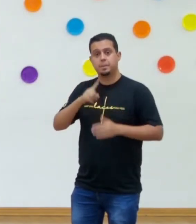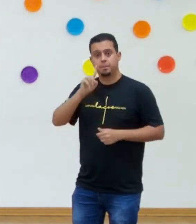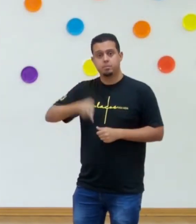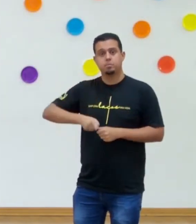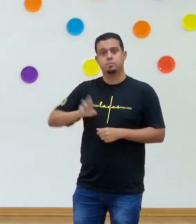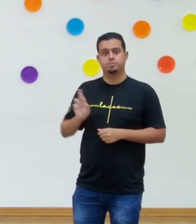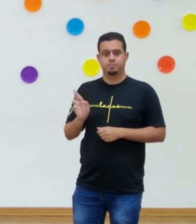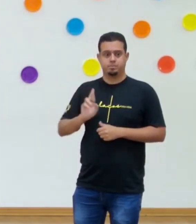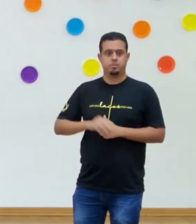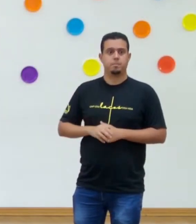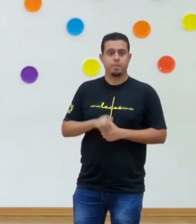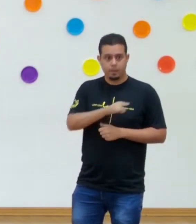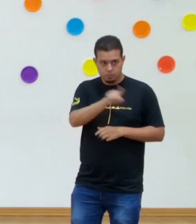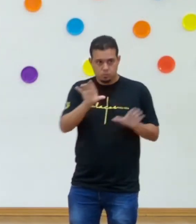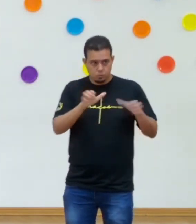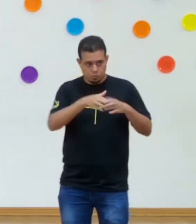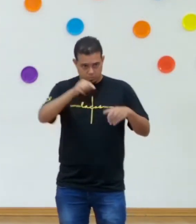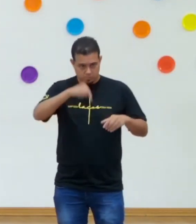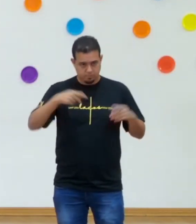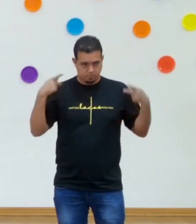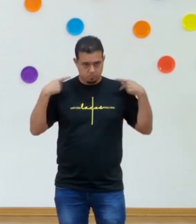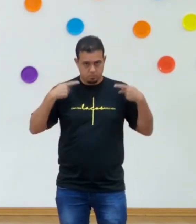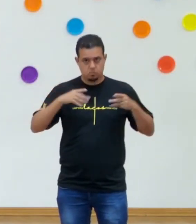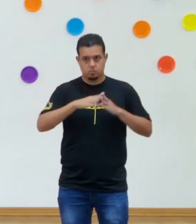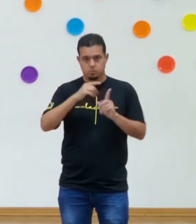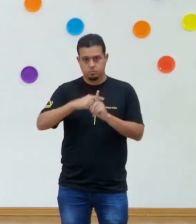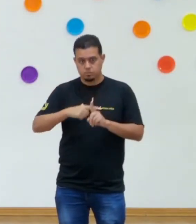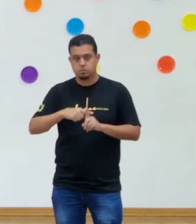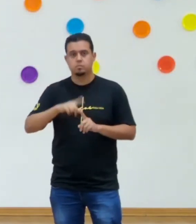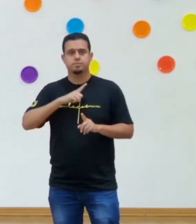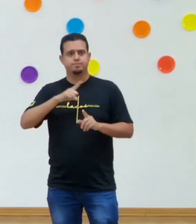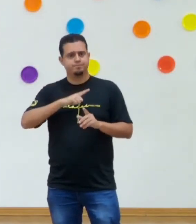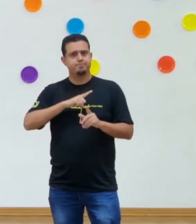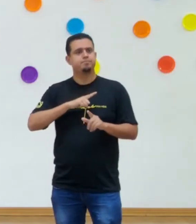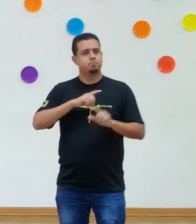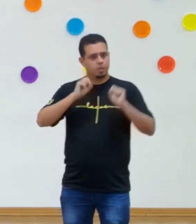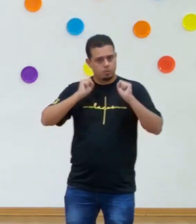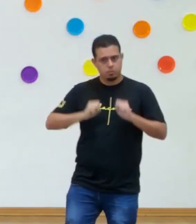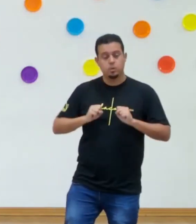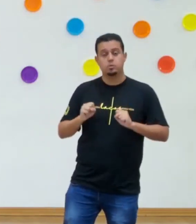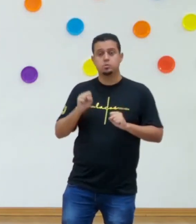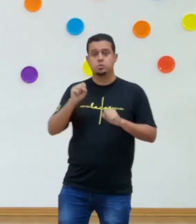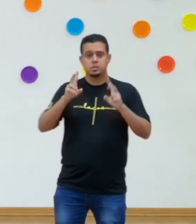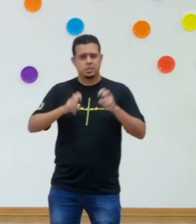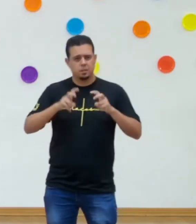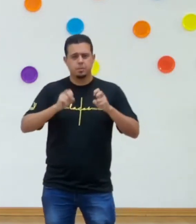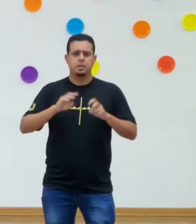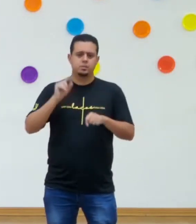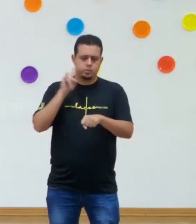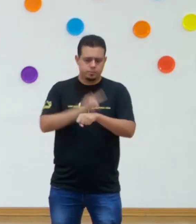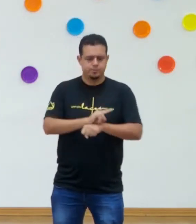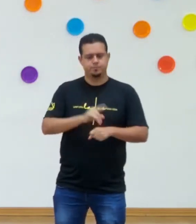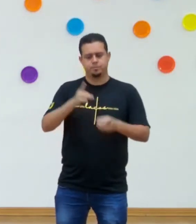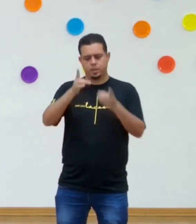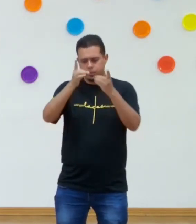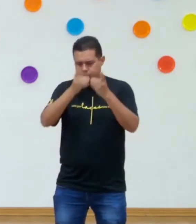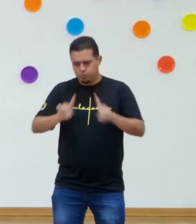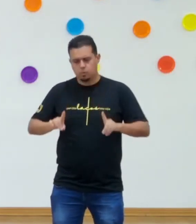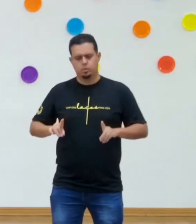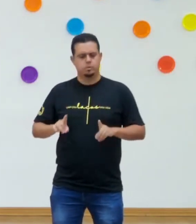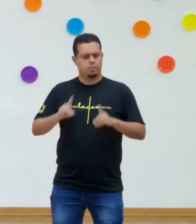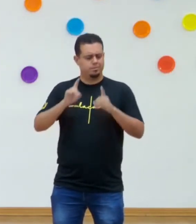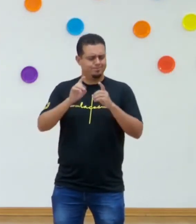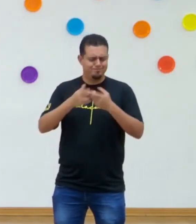aqui representado, se membros, tem vários e vários títulos sobre aconselhamento, do tema adultério, do tema divórcio, de vários e